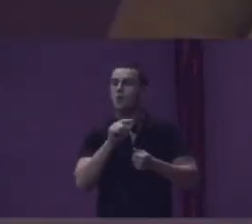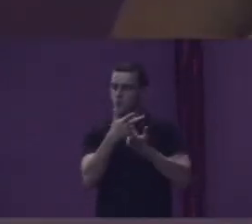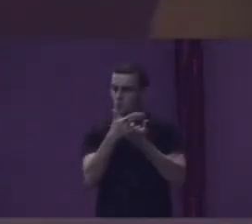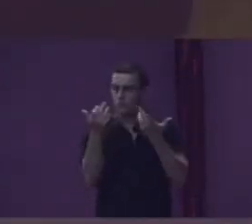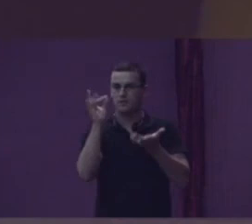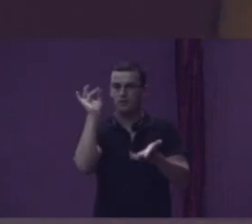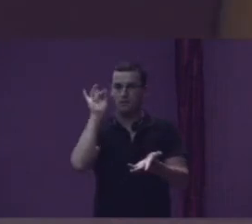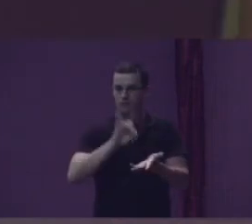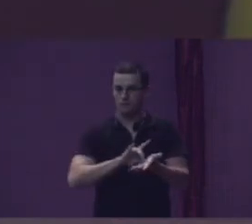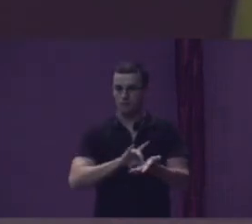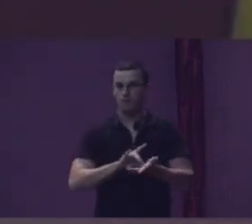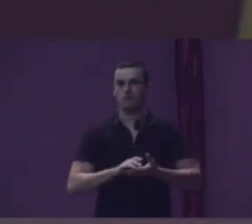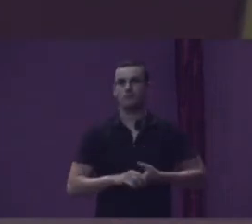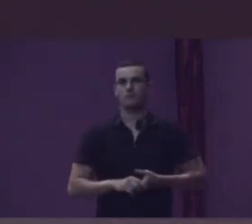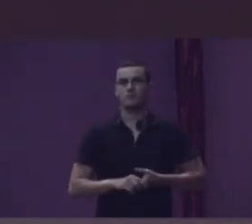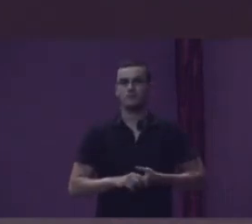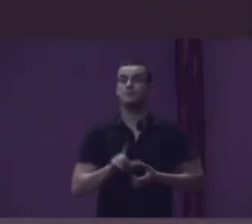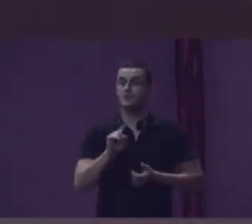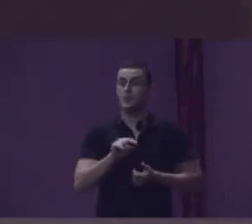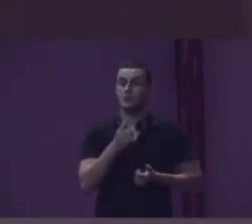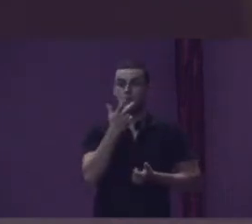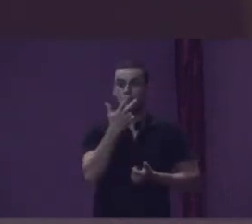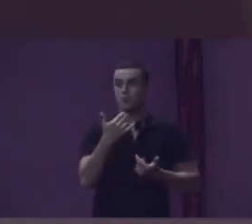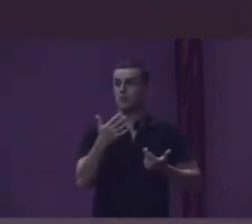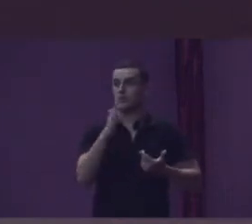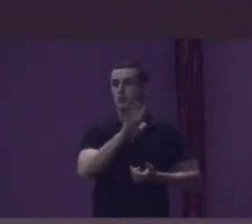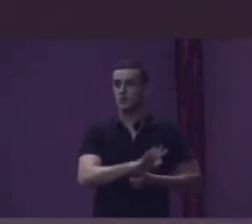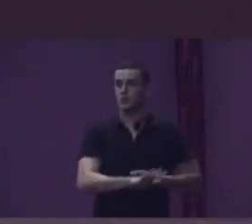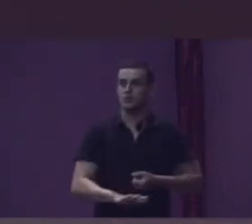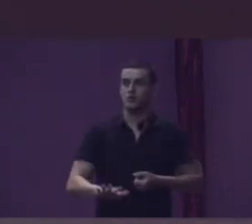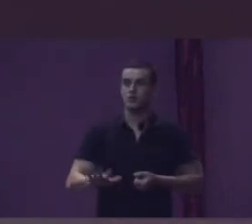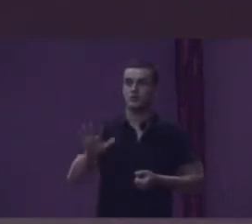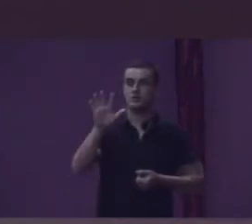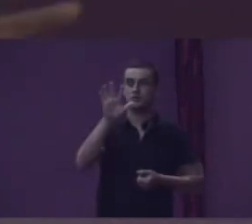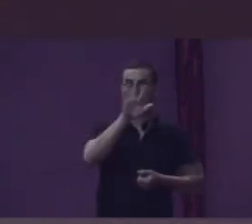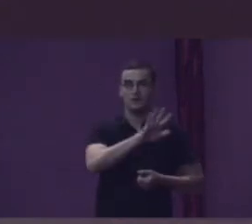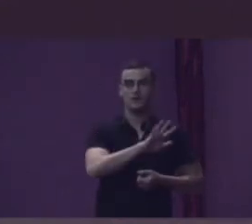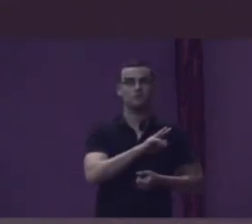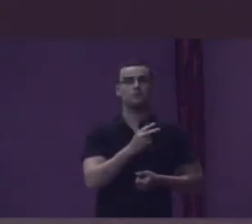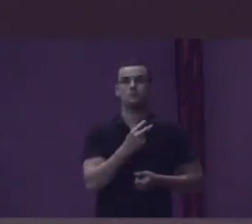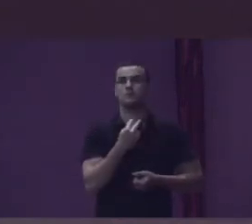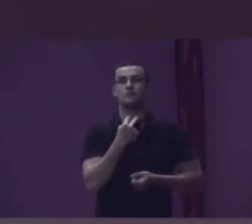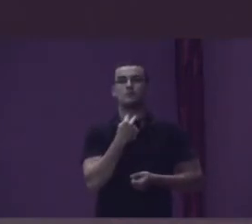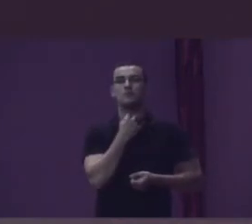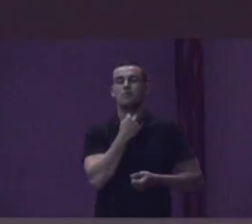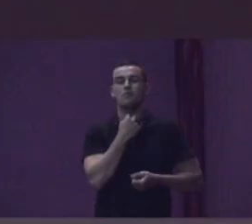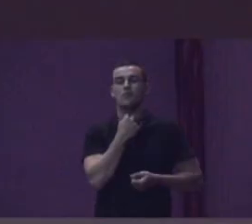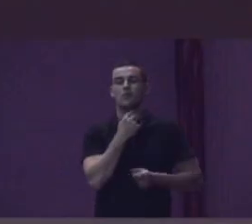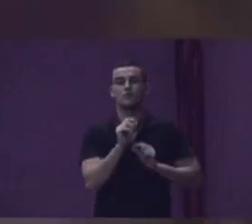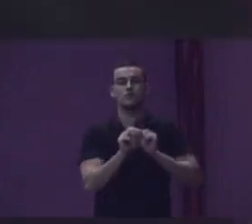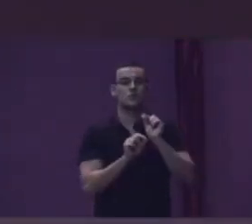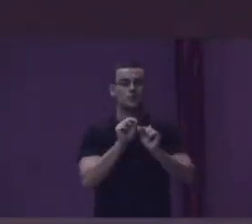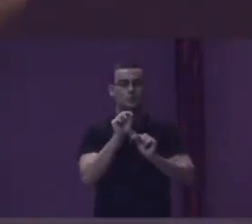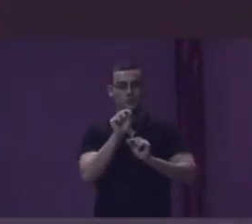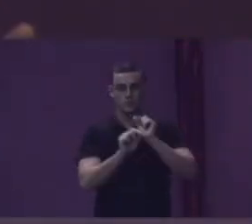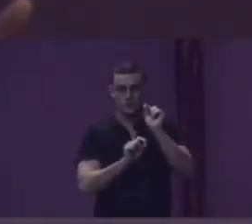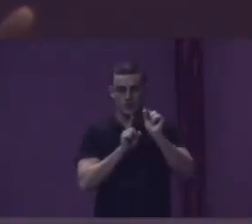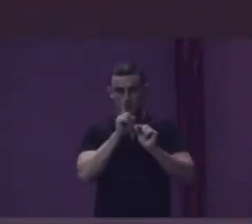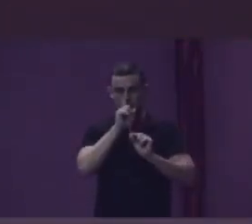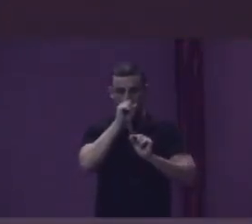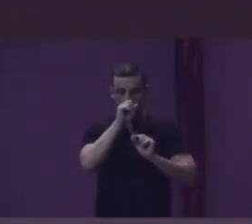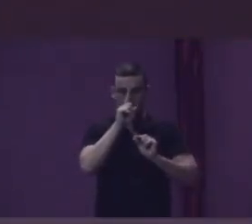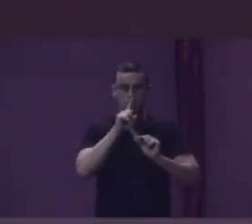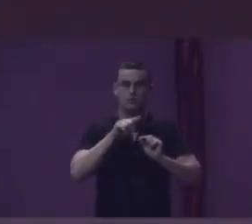tem uma coisa que é general, que não se pode dizer risco obstétrico é uma